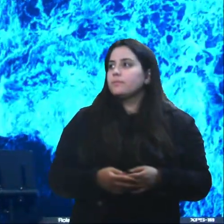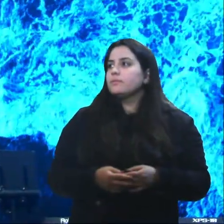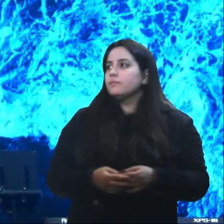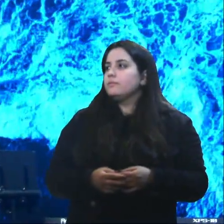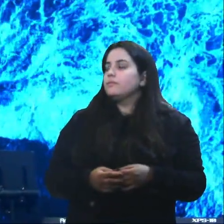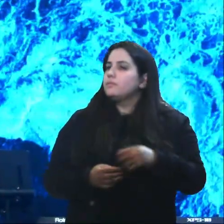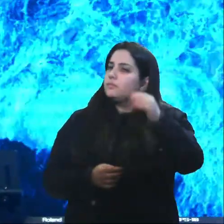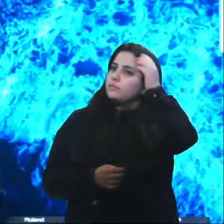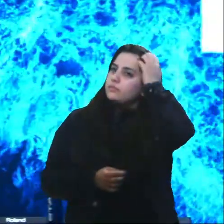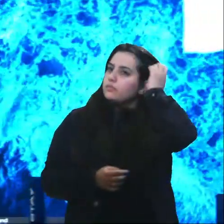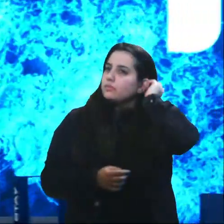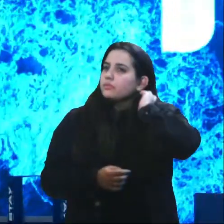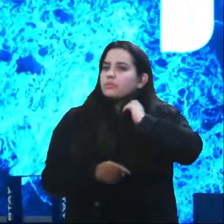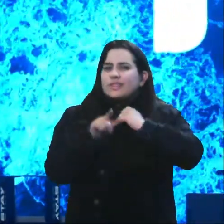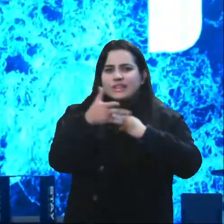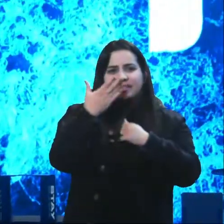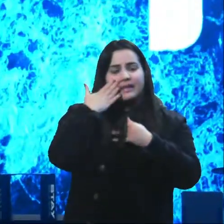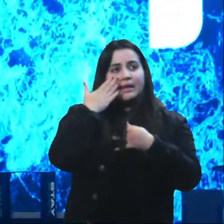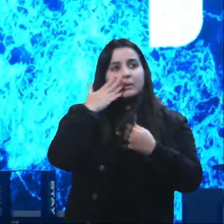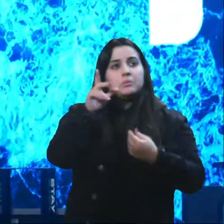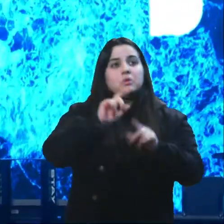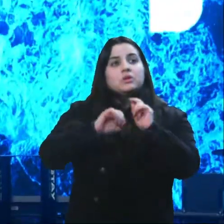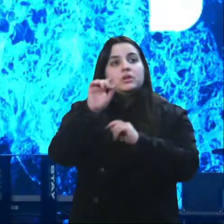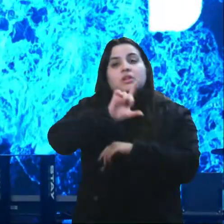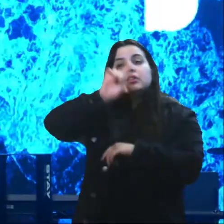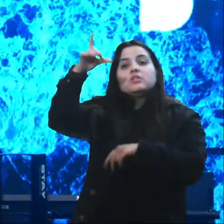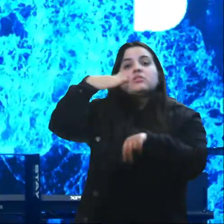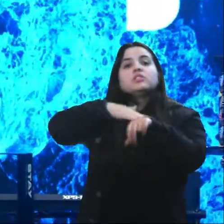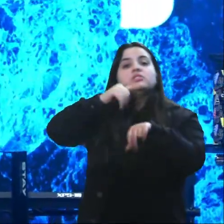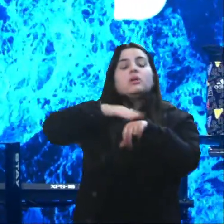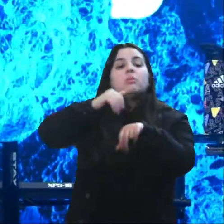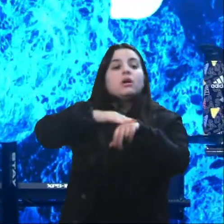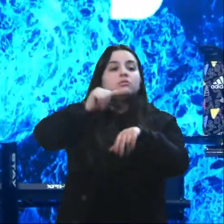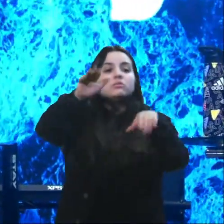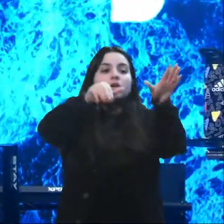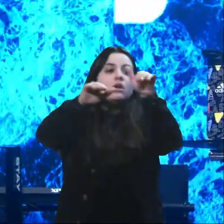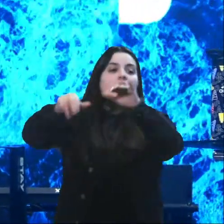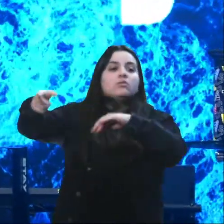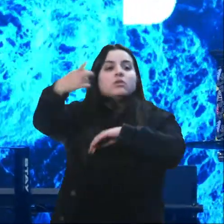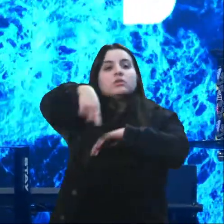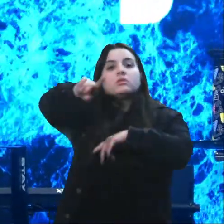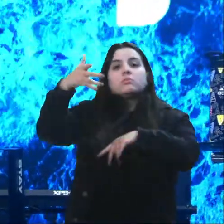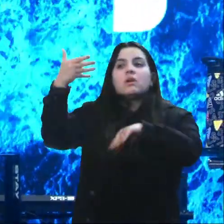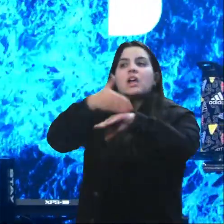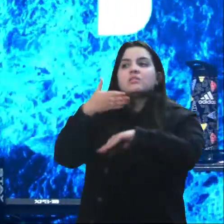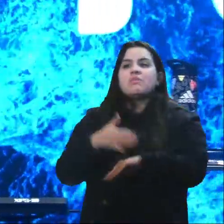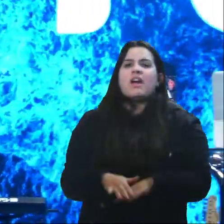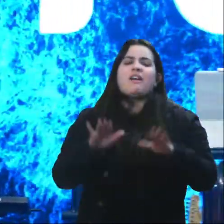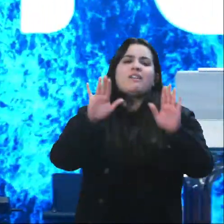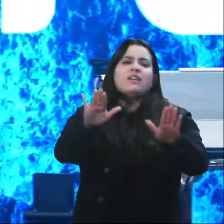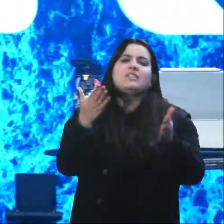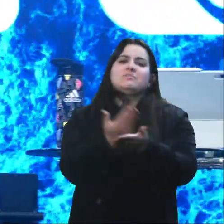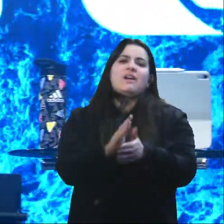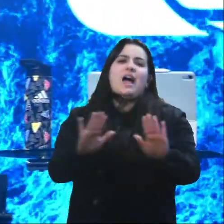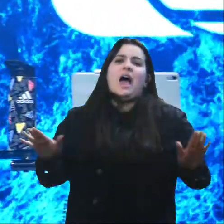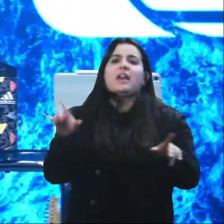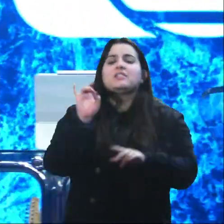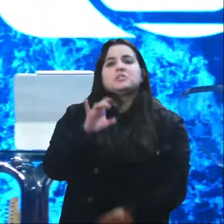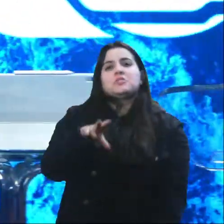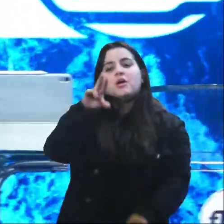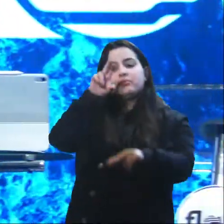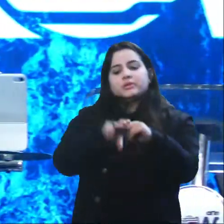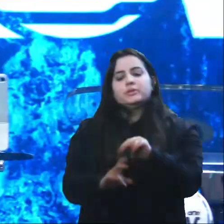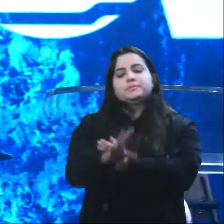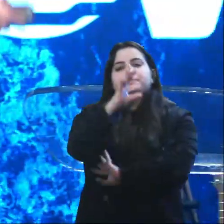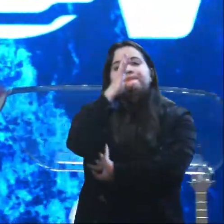E sabe, o Senhor está te chamando para fazer parte disso. Chega de ser espectador do que Deus está